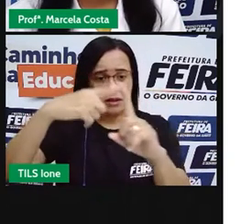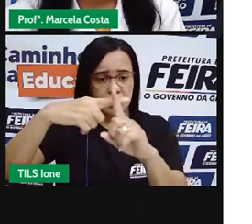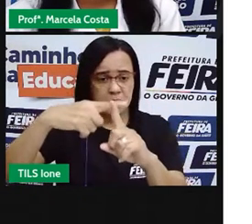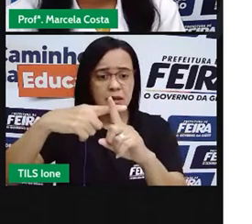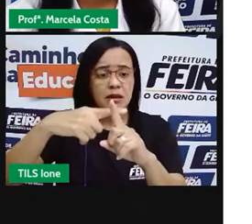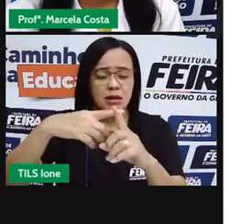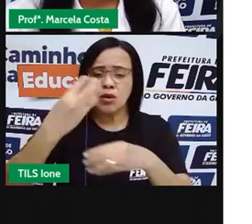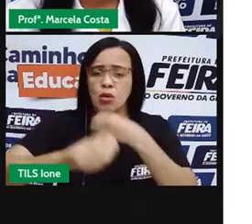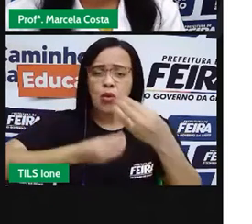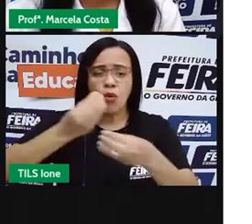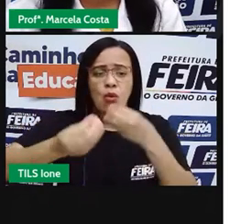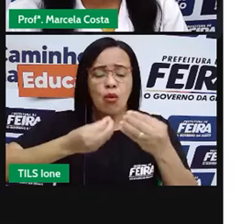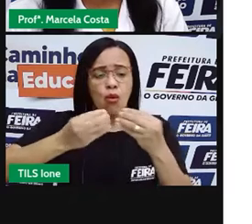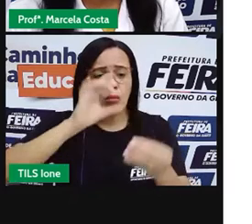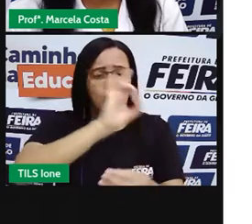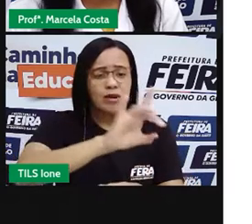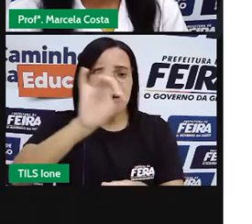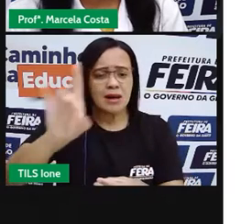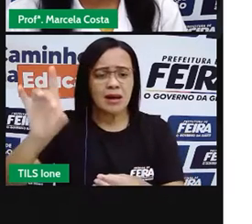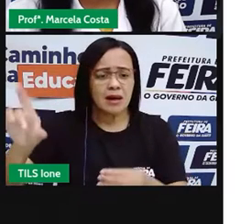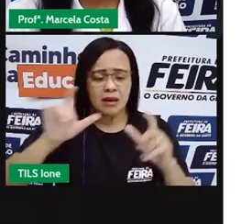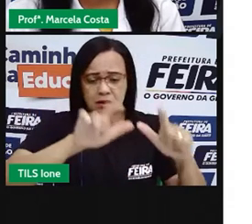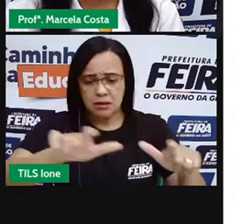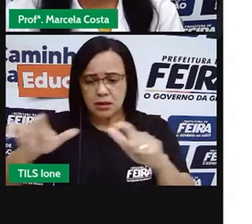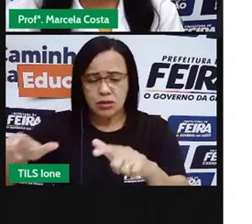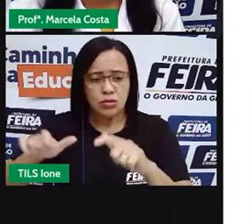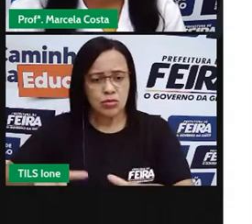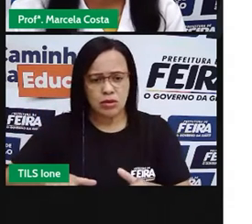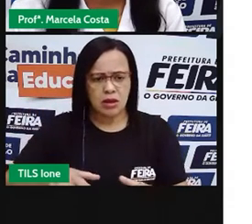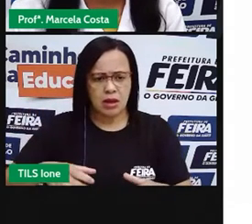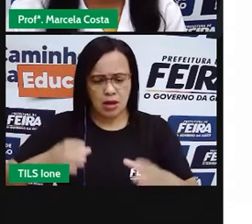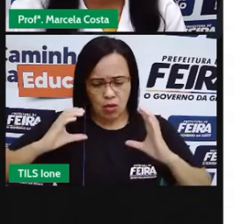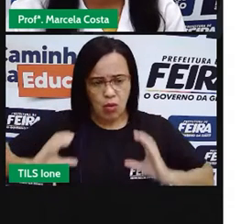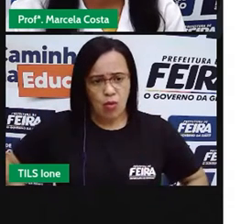é um pouco de fafe